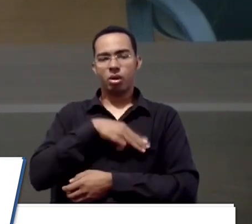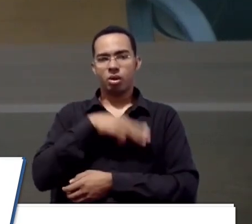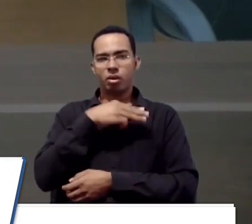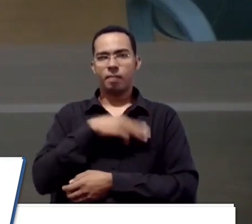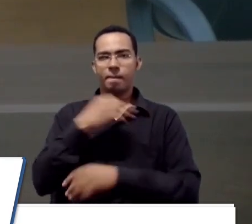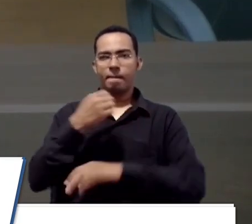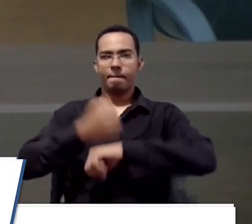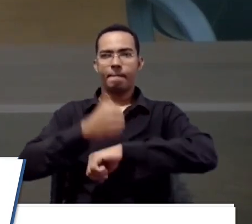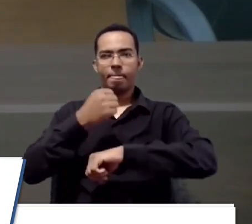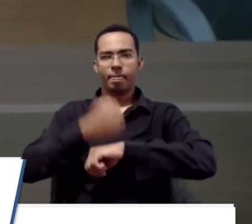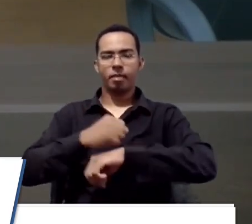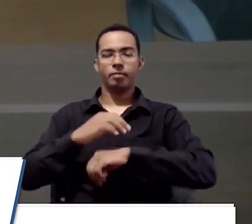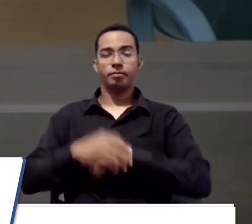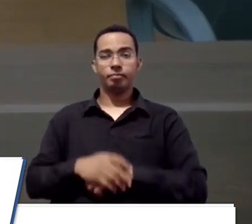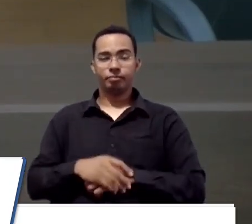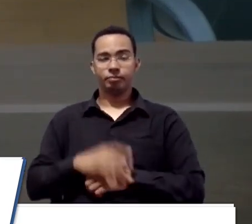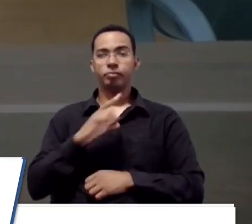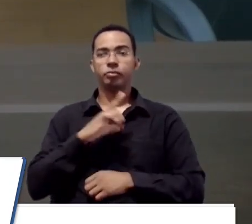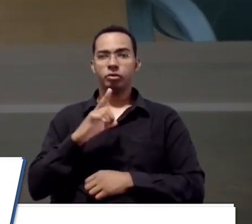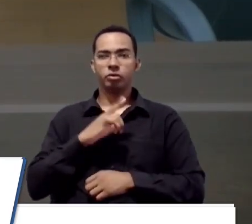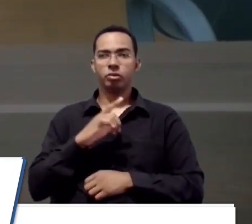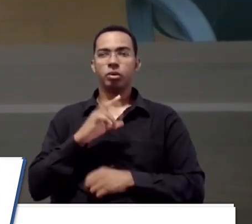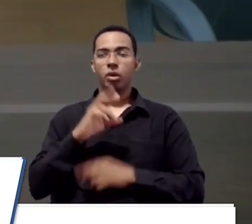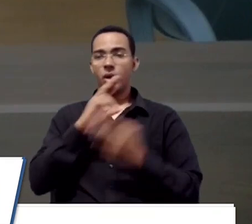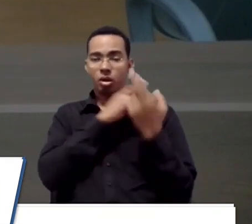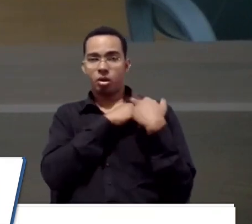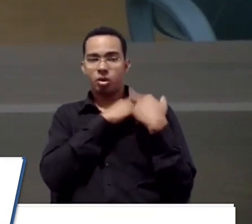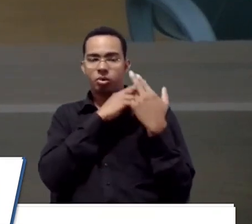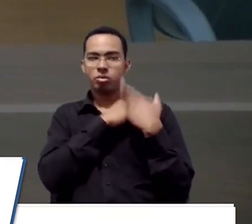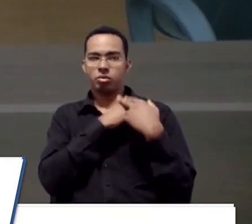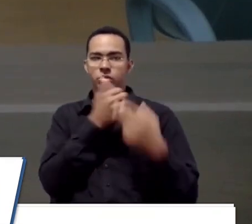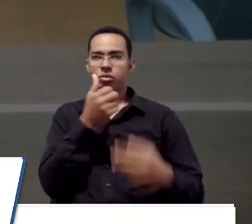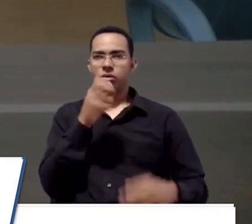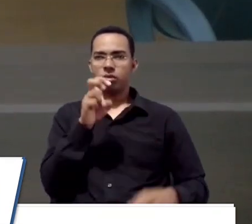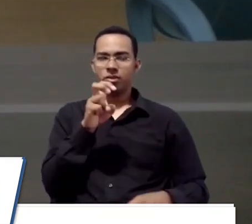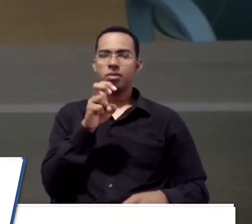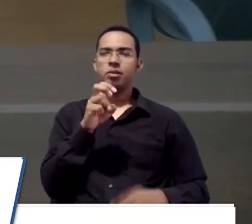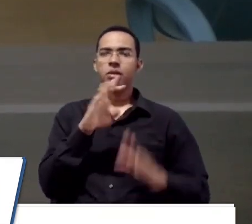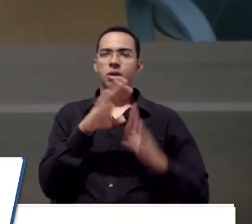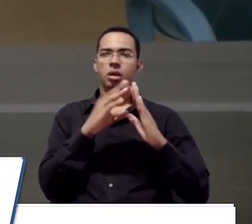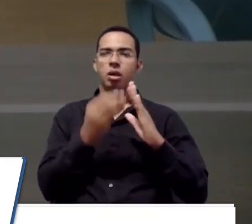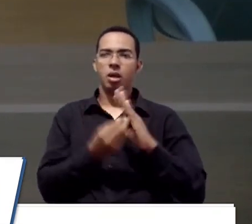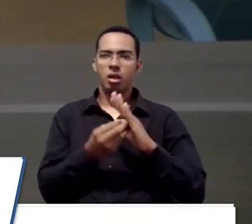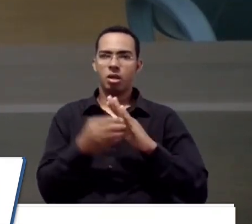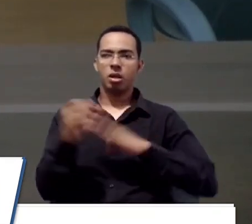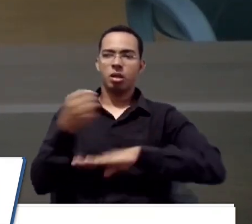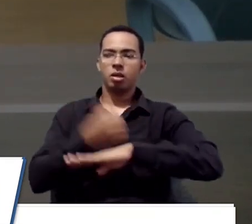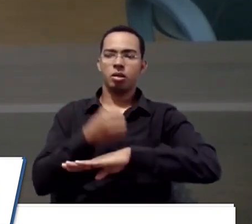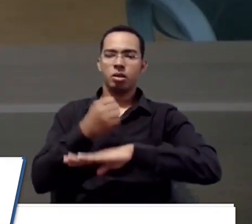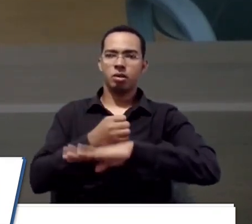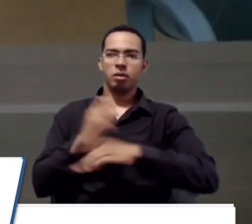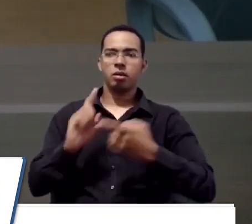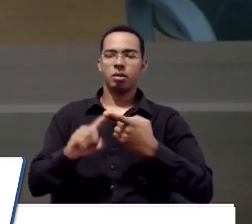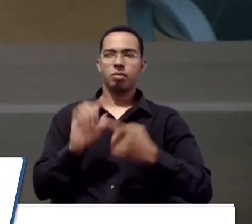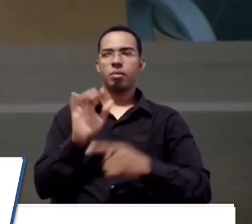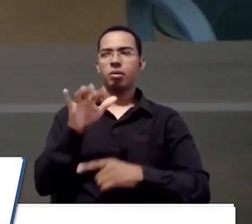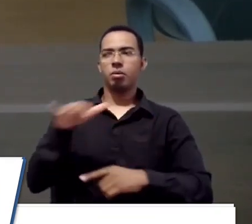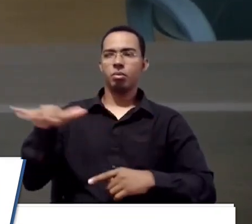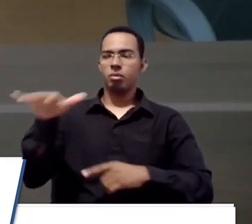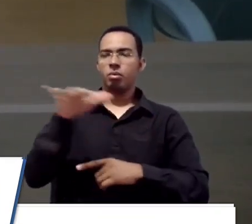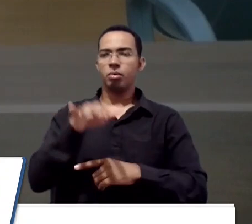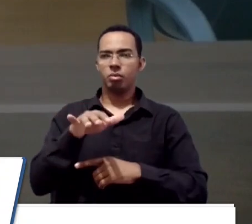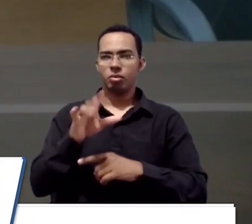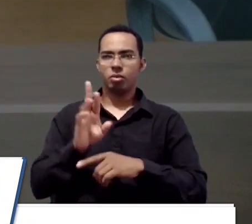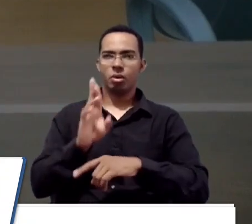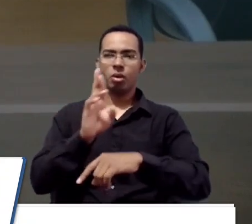Franca, tendo sob a sua responsabilidade 15 igrejas em Franca e região. À frente dos